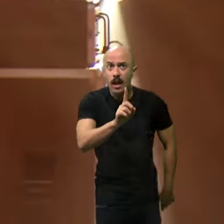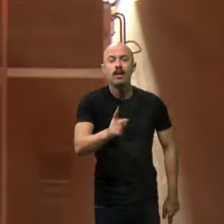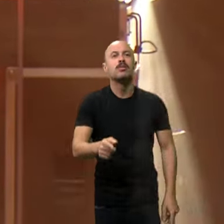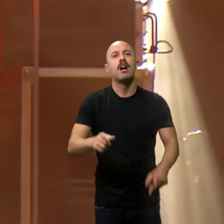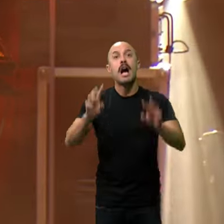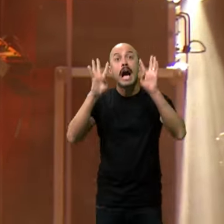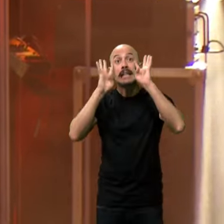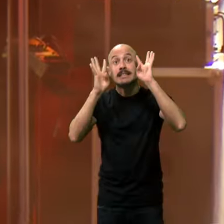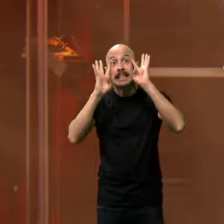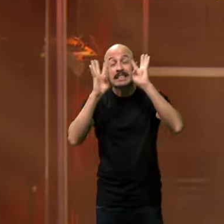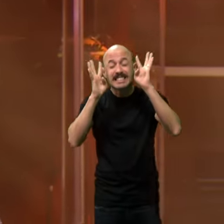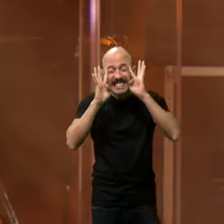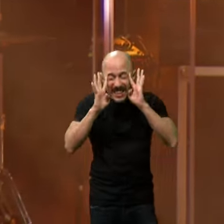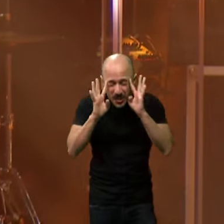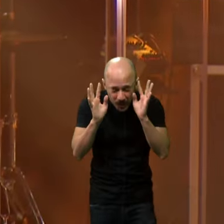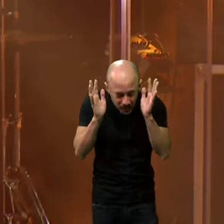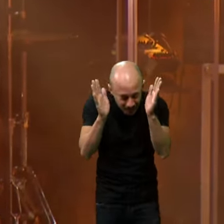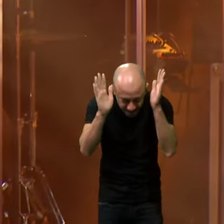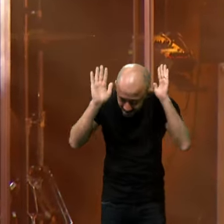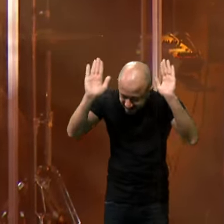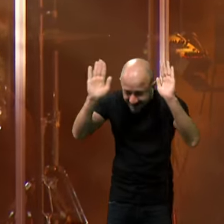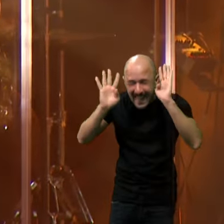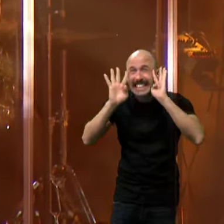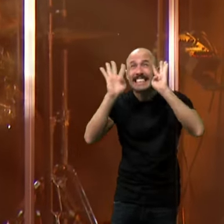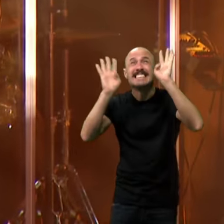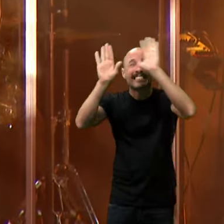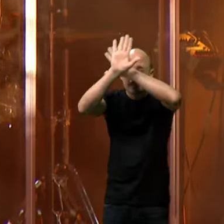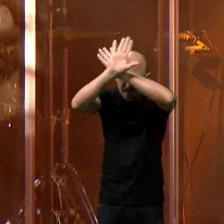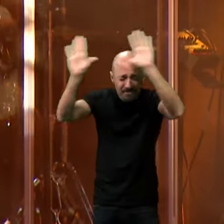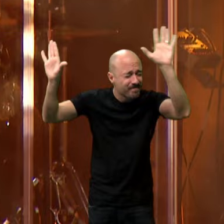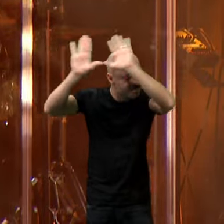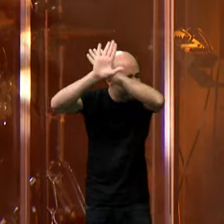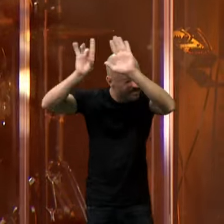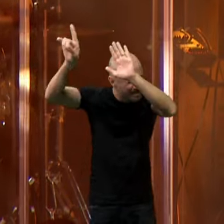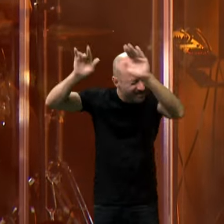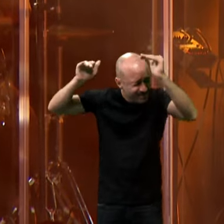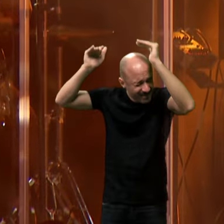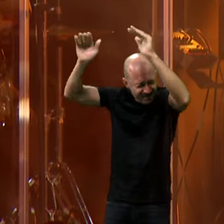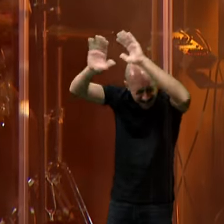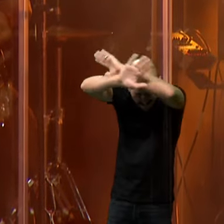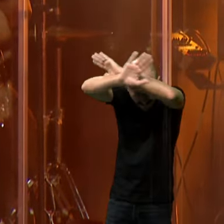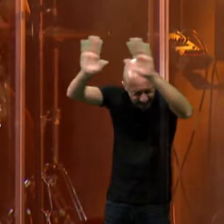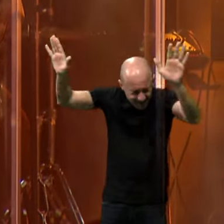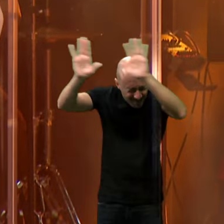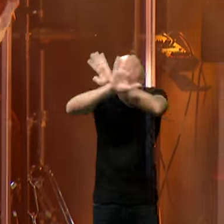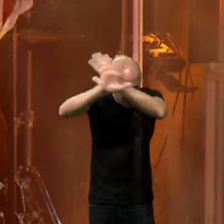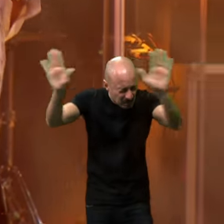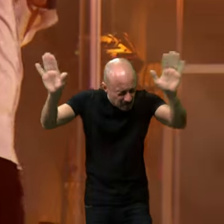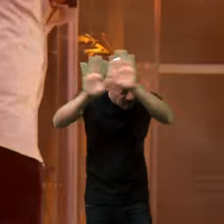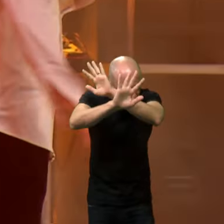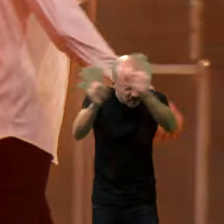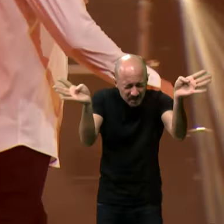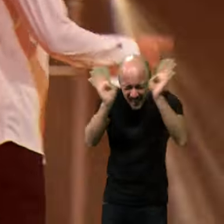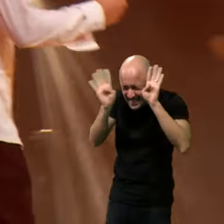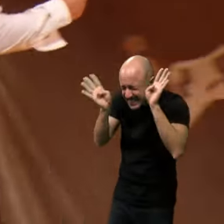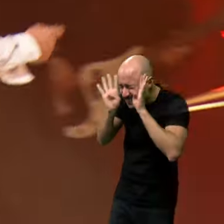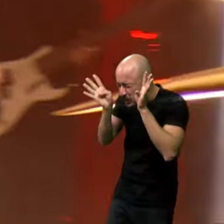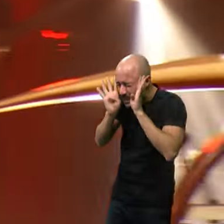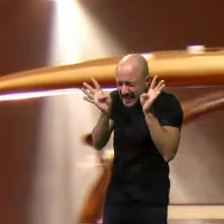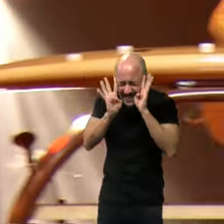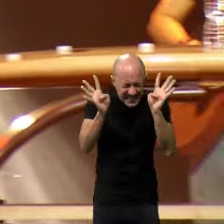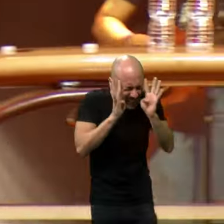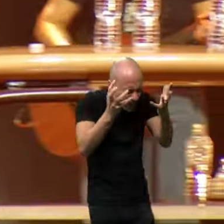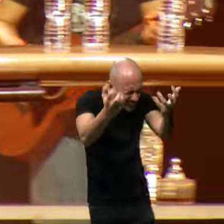Este som te apresenta no trono. E quando você chega lá, pegue seu dom de fé. Vamos. Olhos fechados. Todos